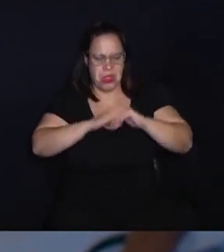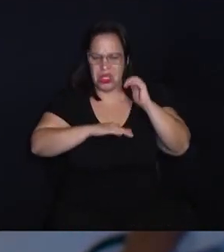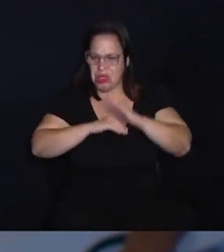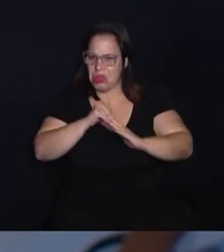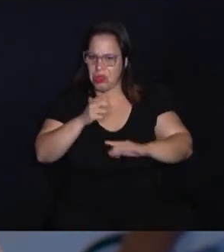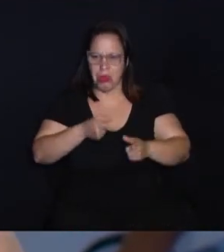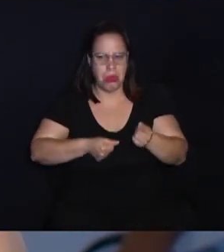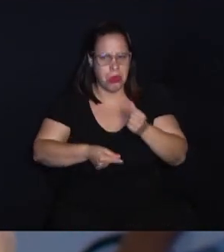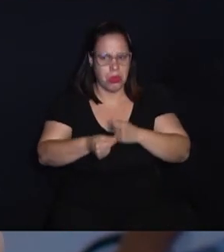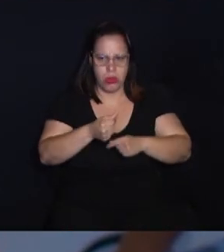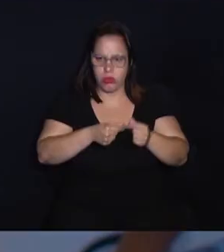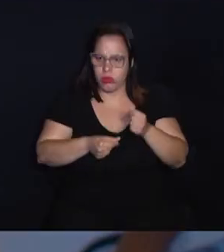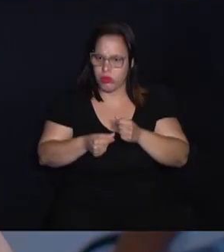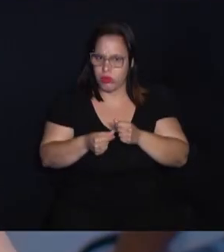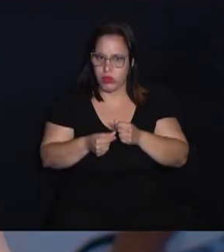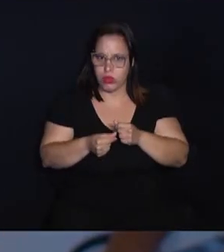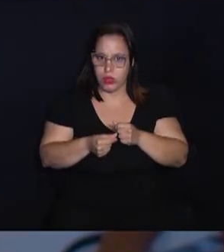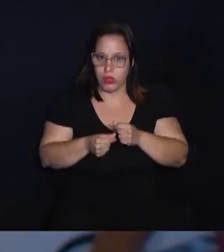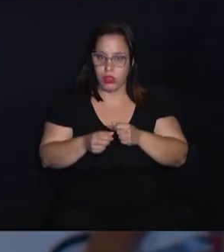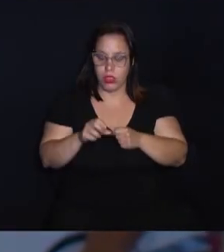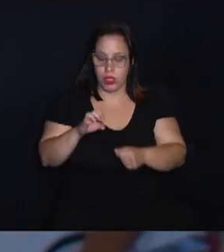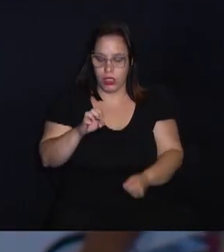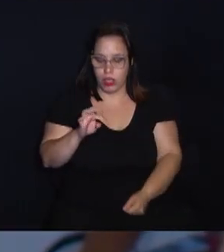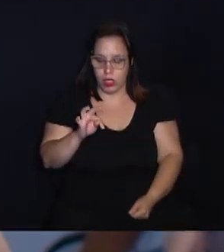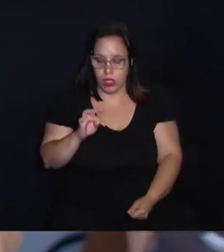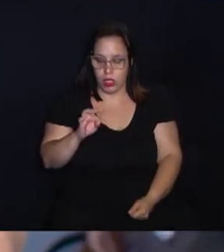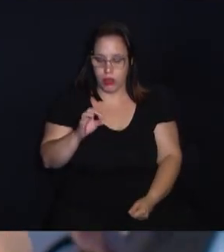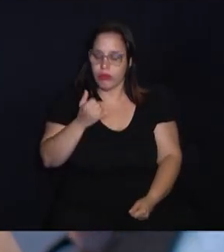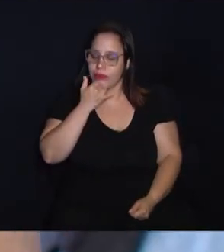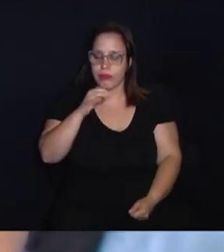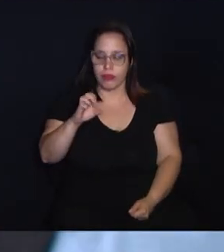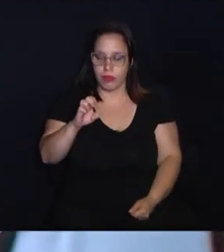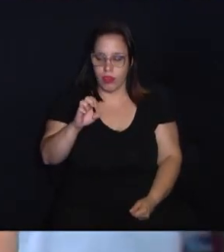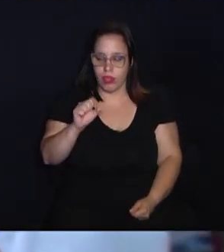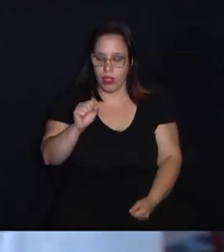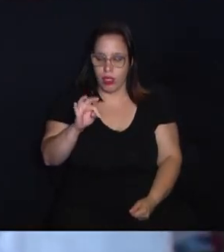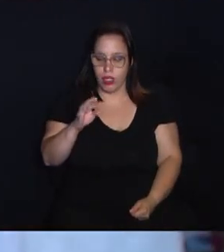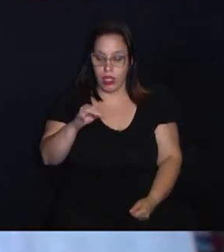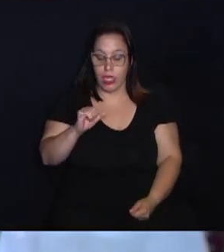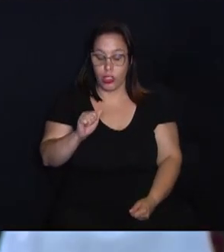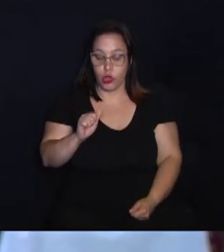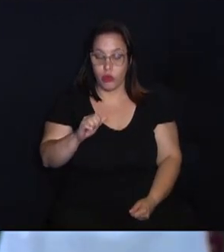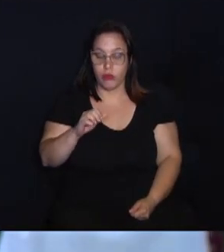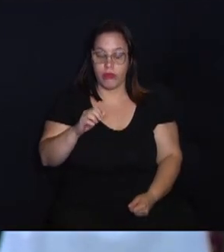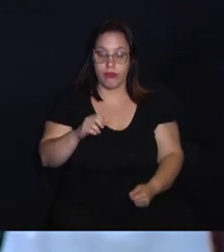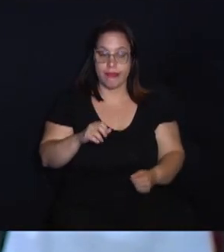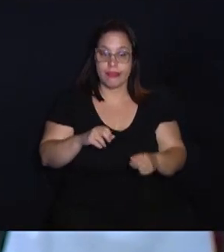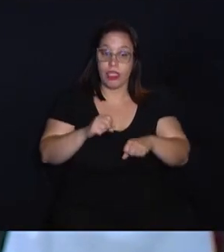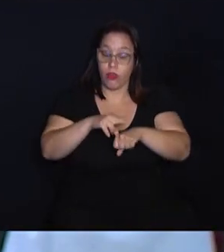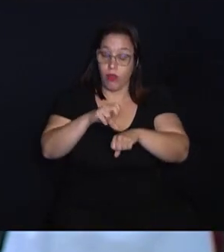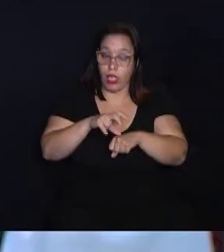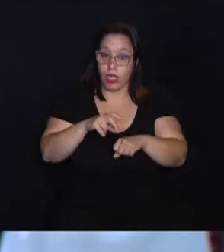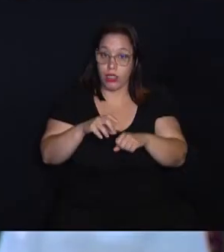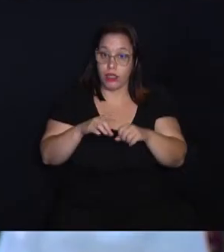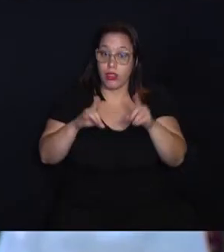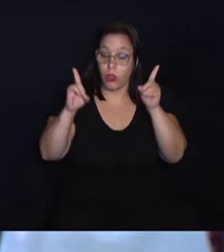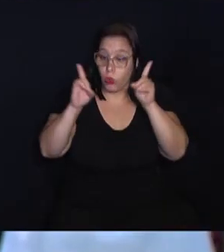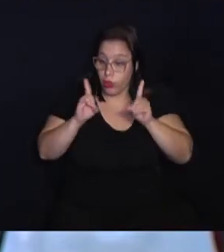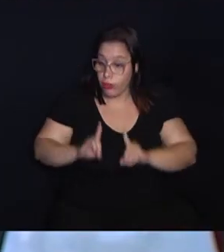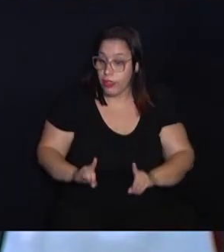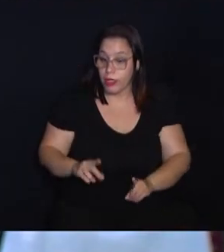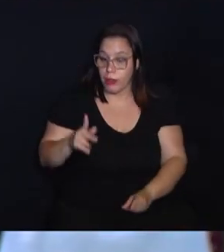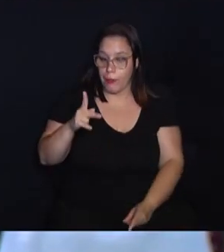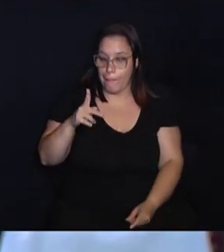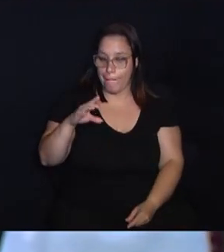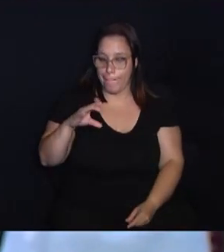econômicos, inclusive com vagas de estágio, vagas para pessoas com deficiência. Acho que é importante dizer, as pessoas com deficiência têm